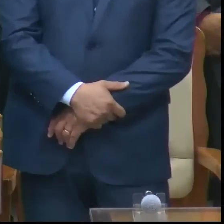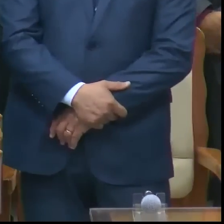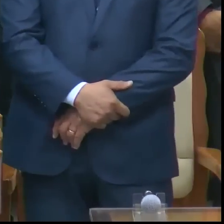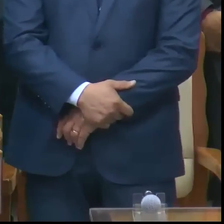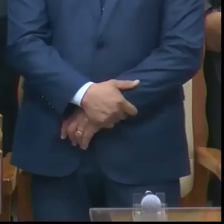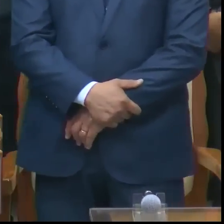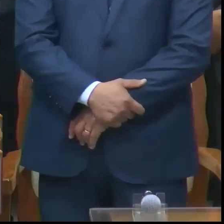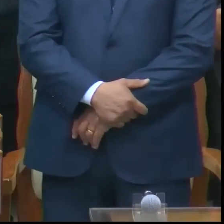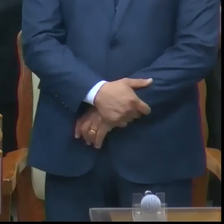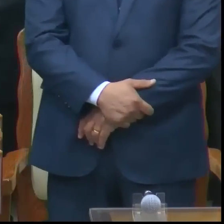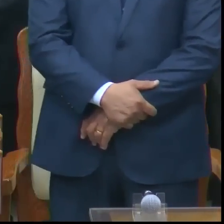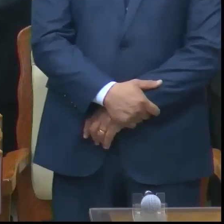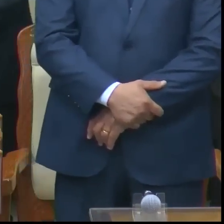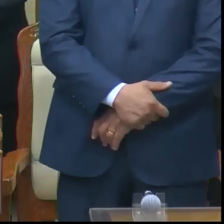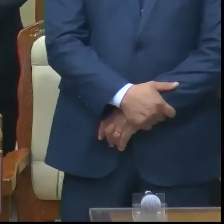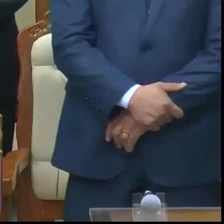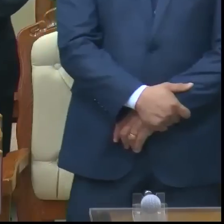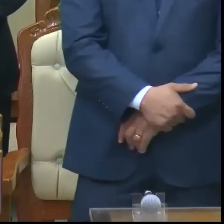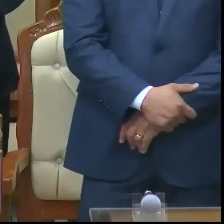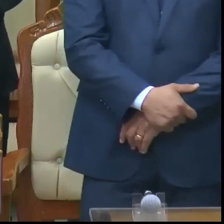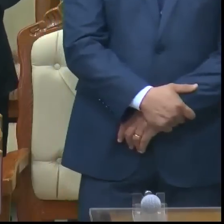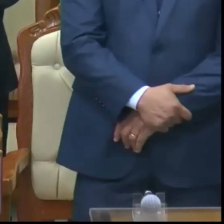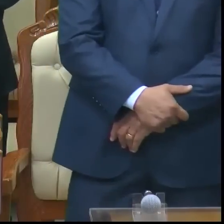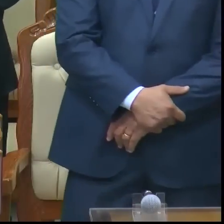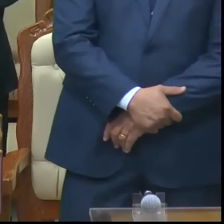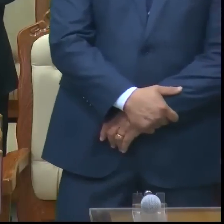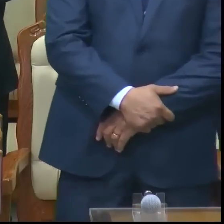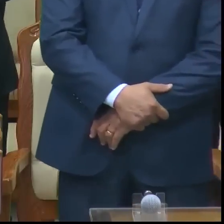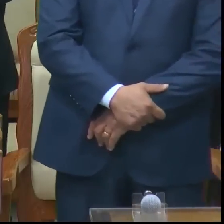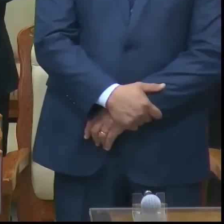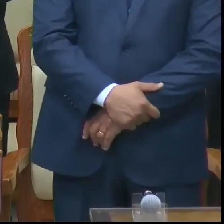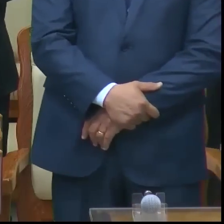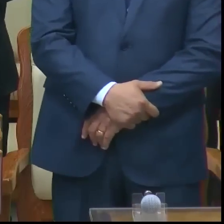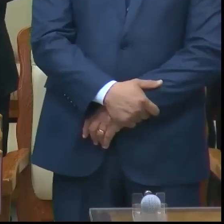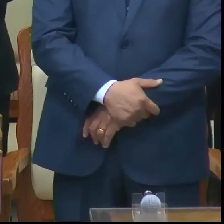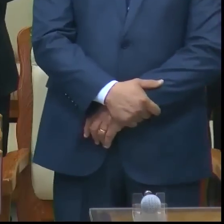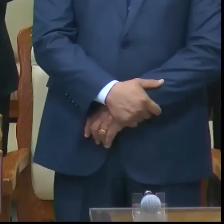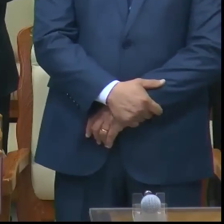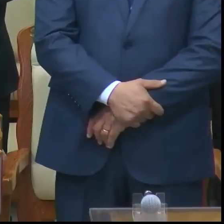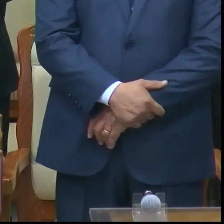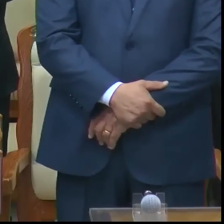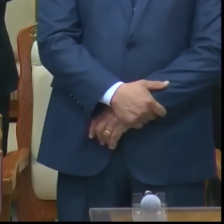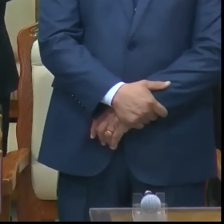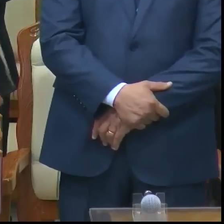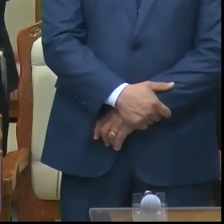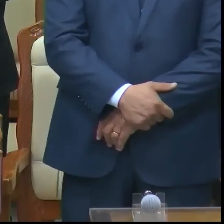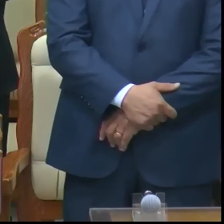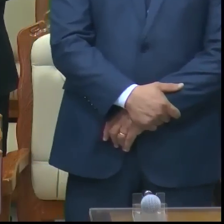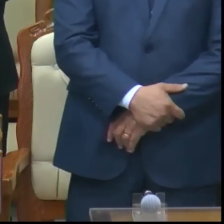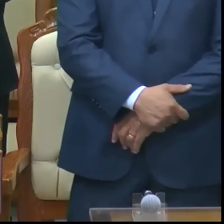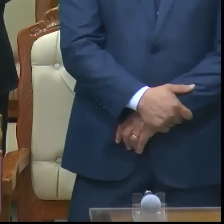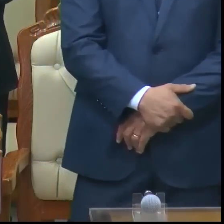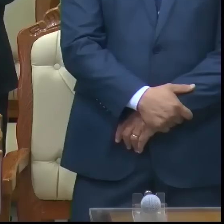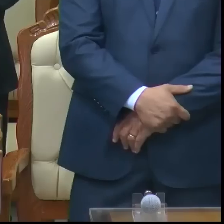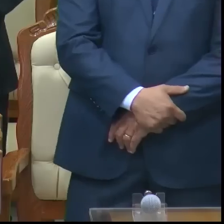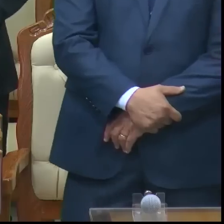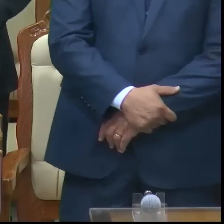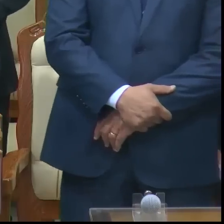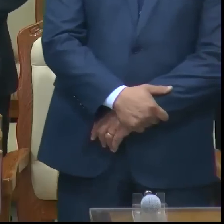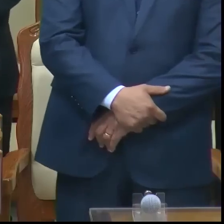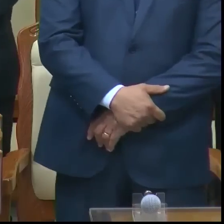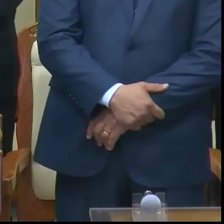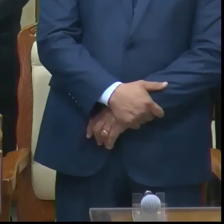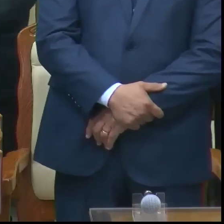vez. Glorifico a Deus pela vida do nosso querido pastor, reverendo José Orisvaldo Nunes de Lima.